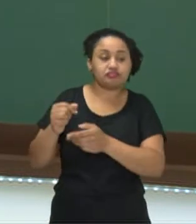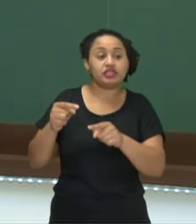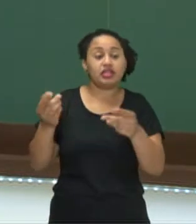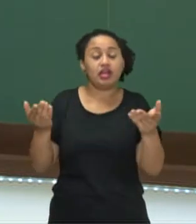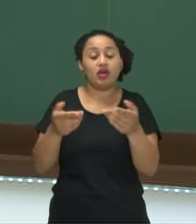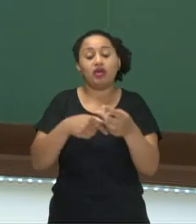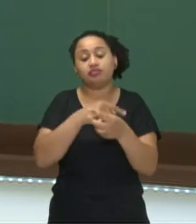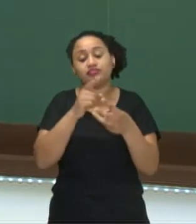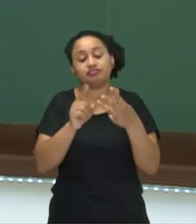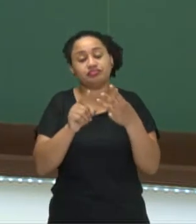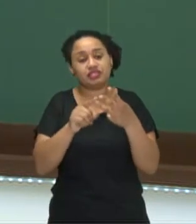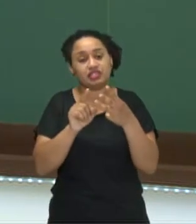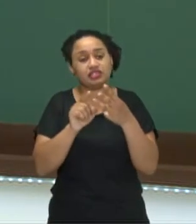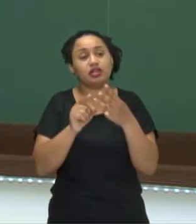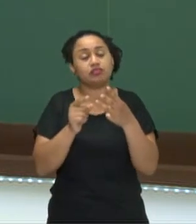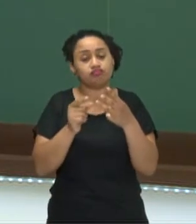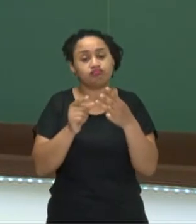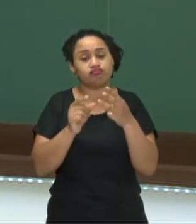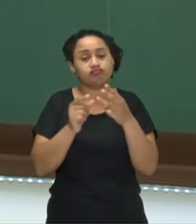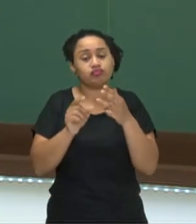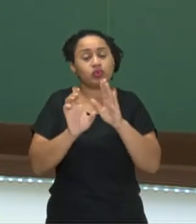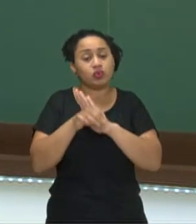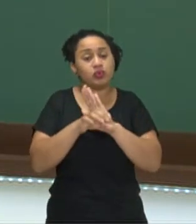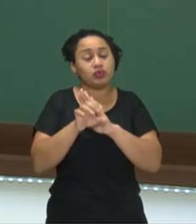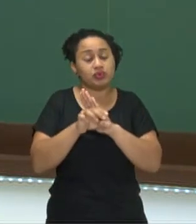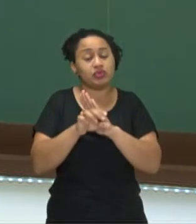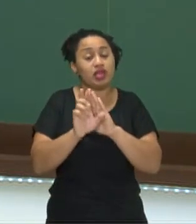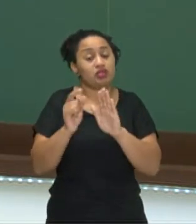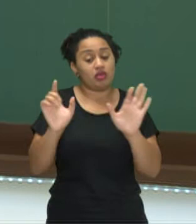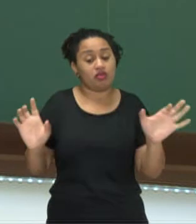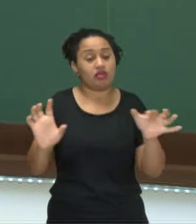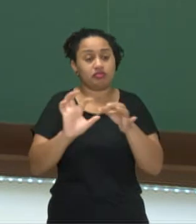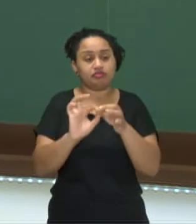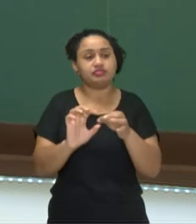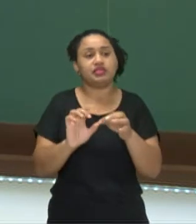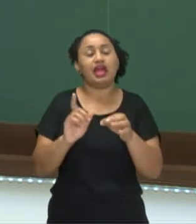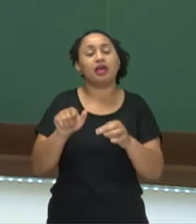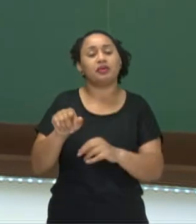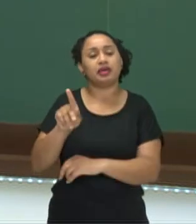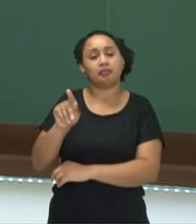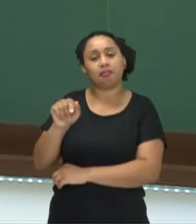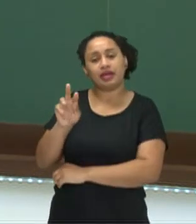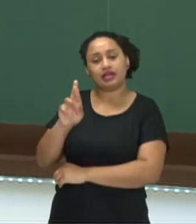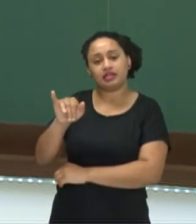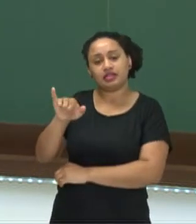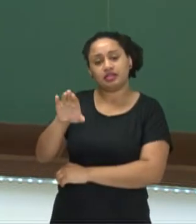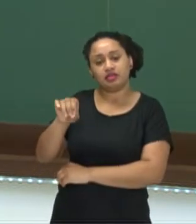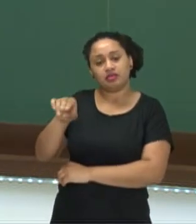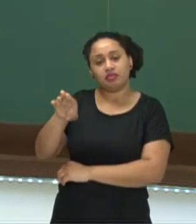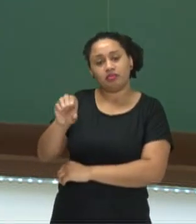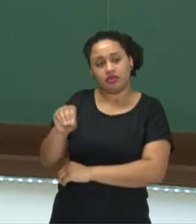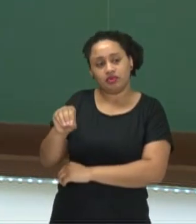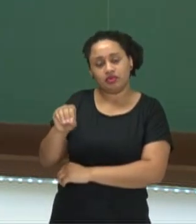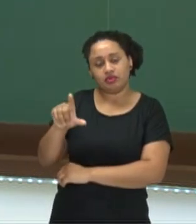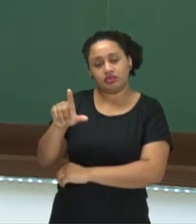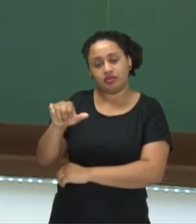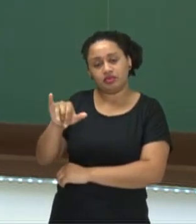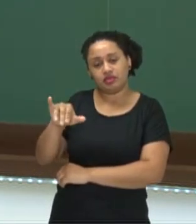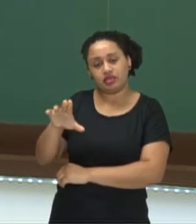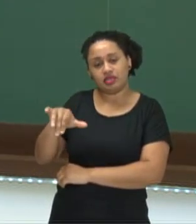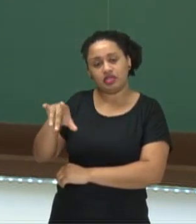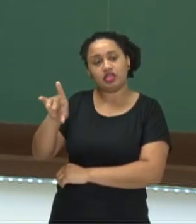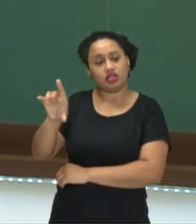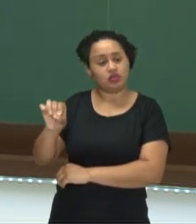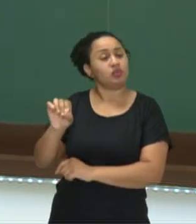vai unir esses dois, que é o que a gente chama de patrimônio líquido. O que seria um patrimônio líquido? É